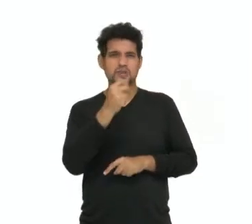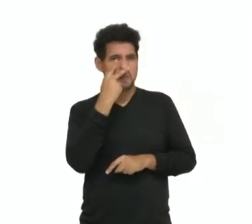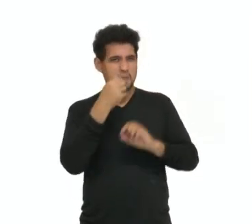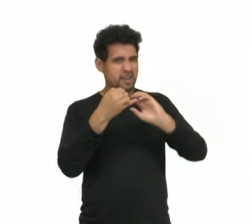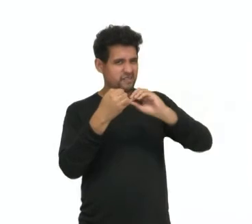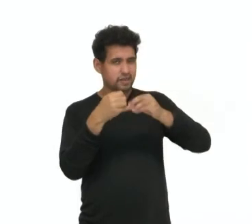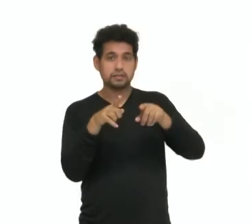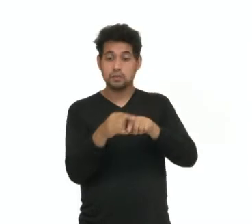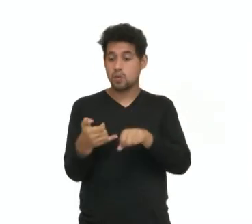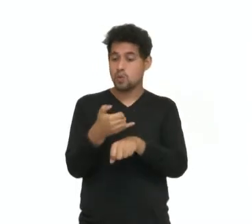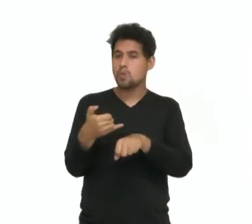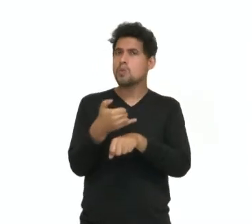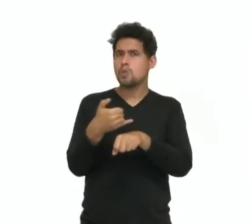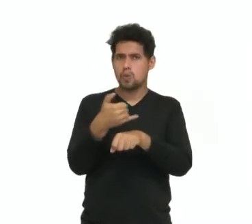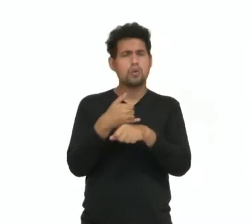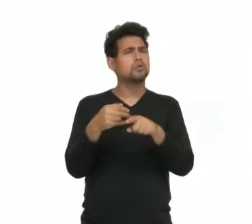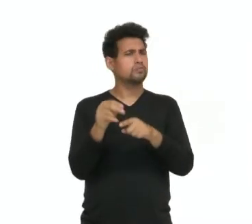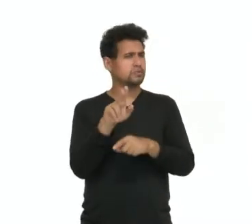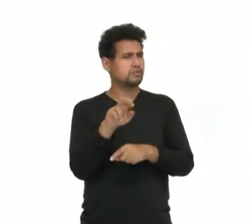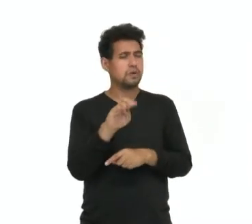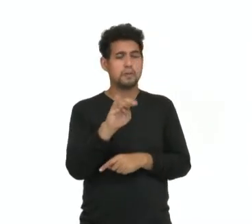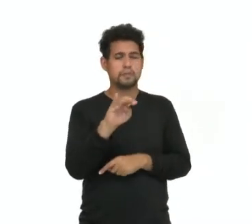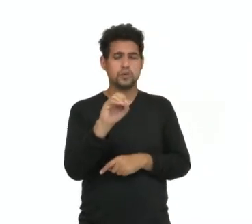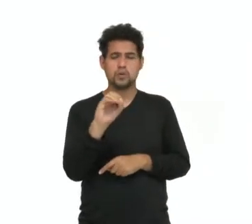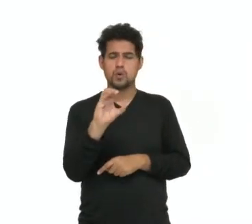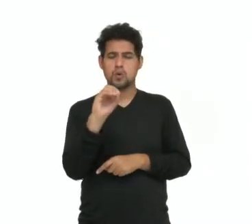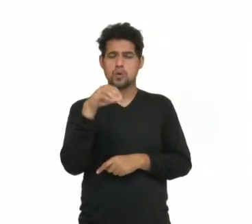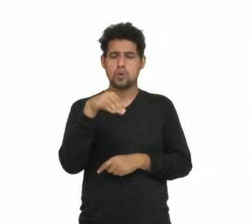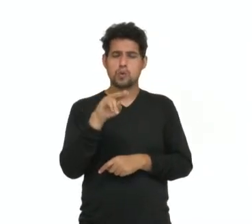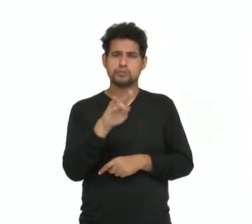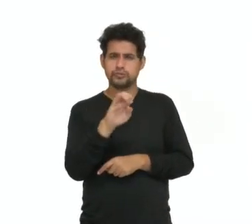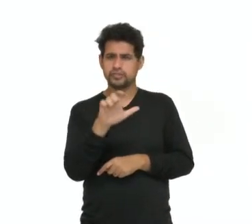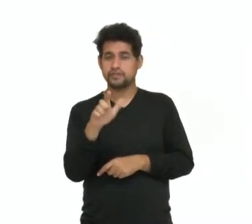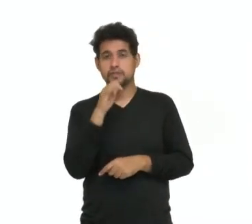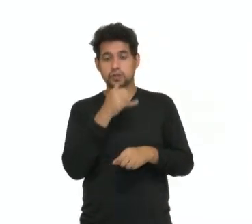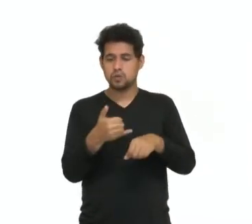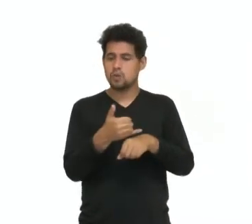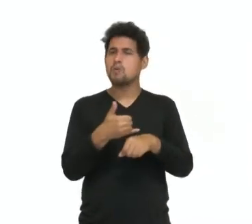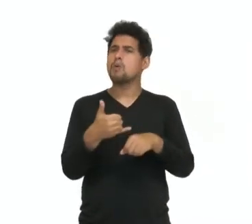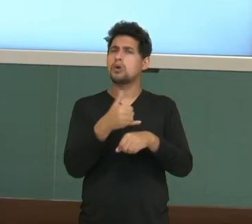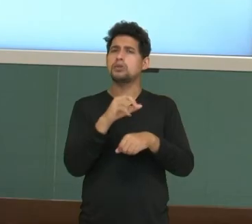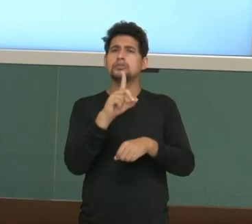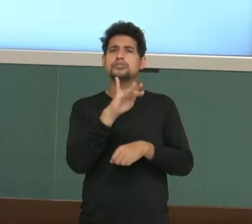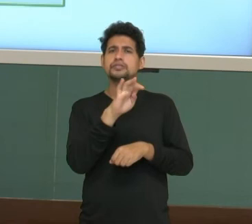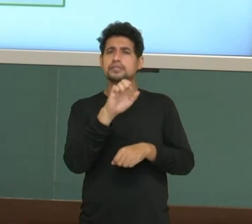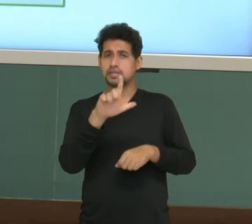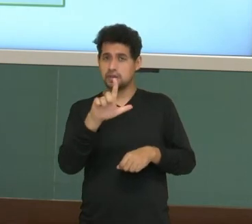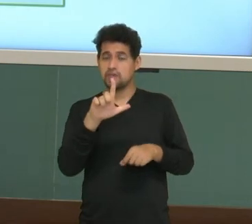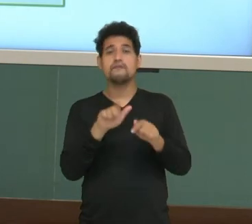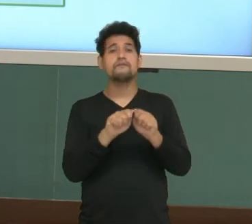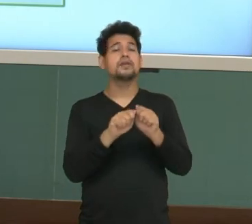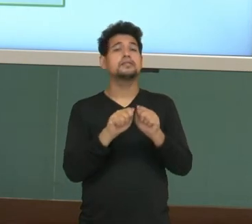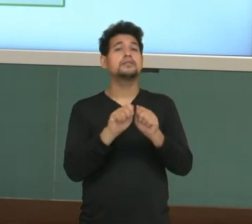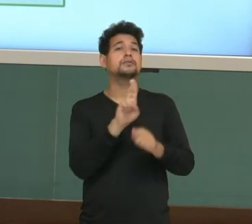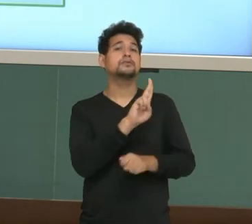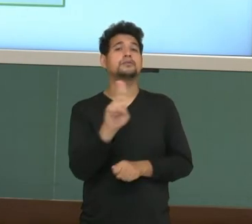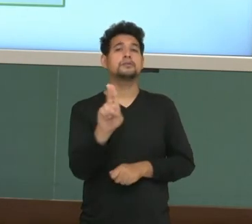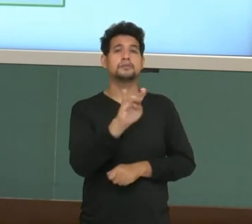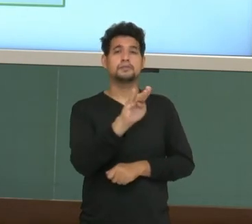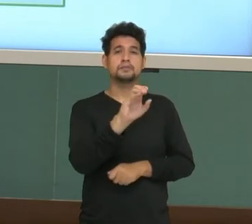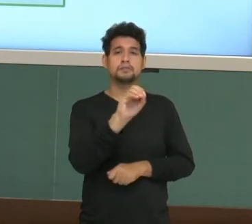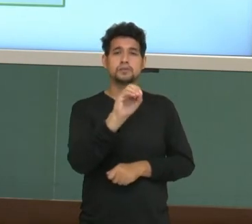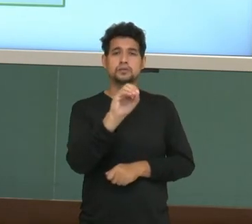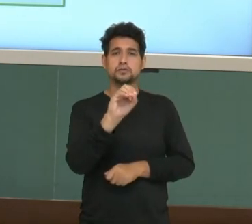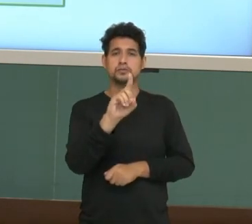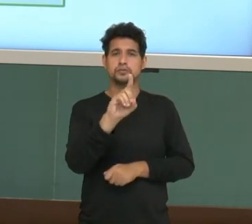também sendo utilizado como biocombustíveis, associados ao óleo diesel tradicional, formando o biodiesel.